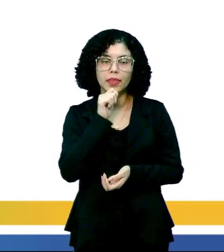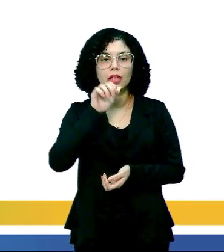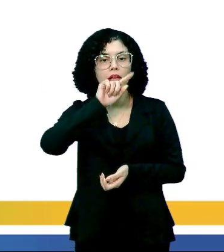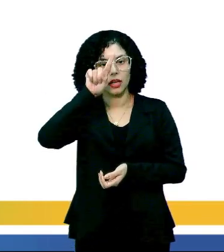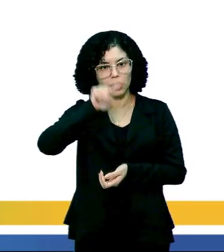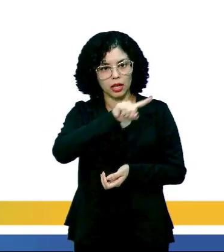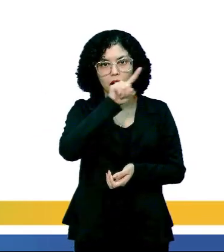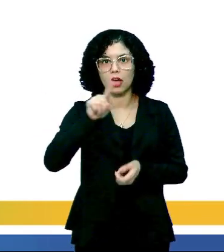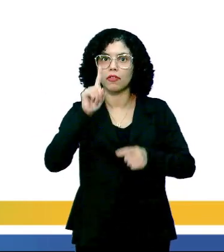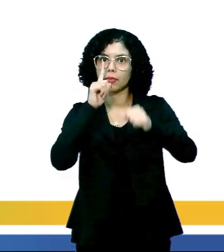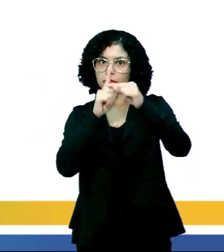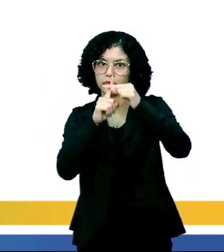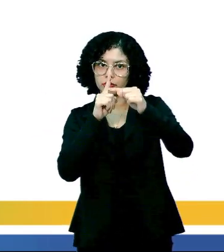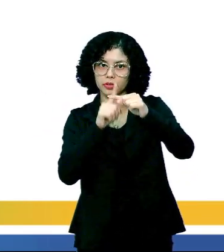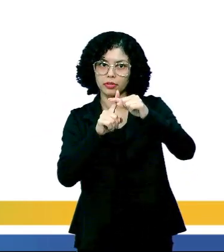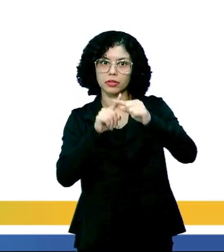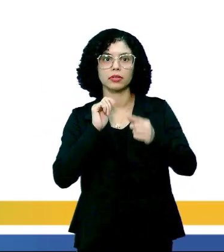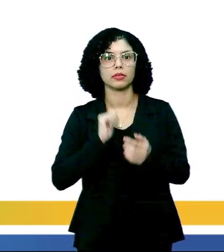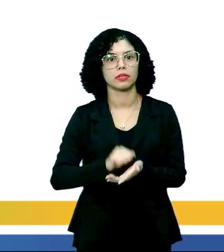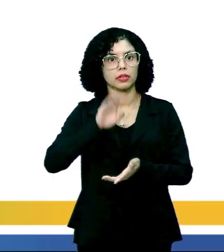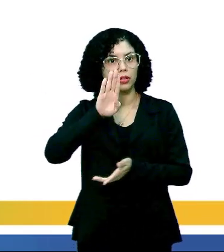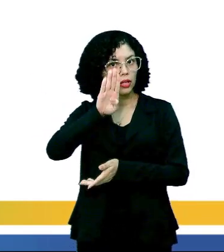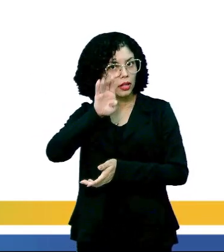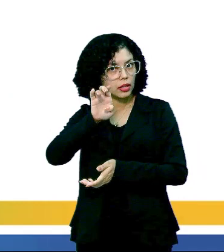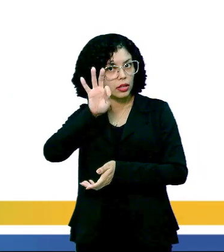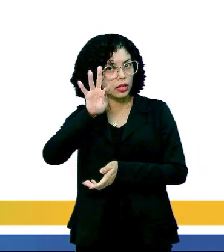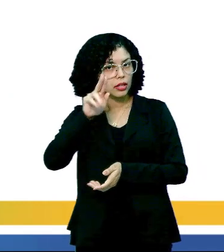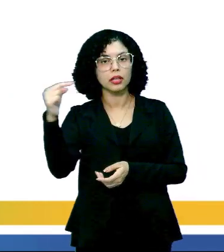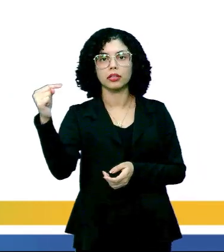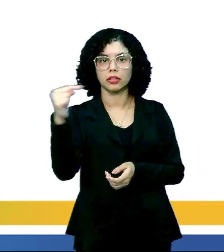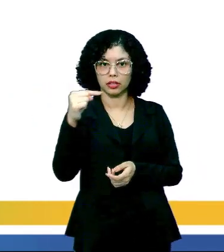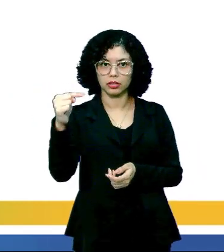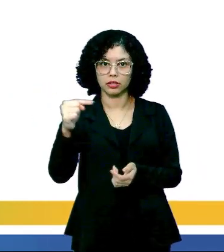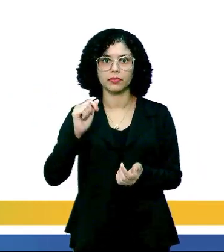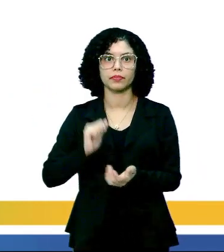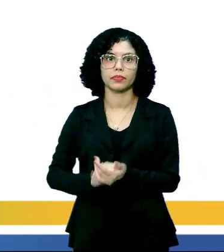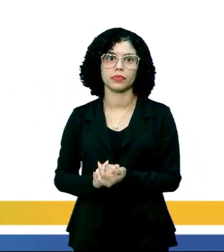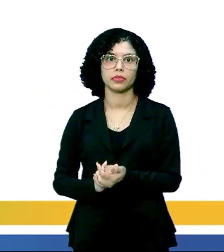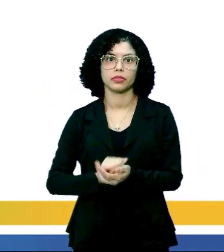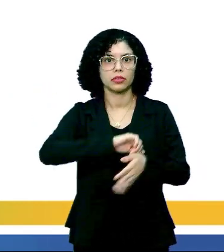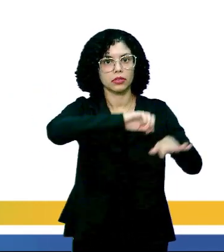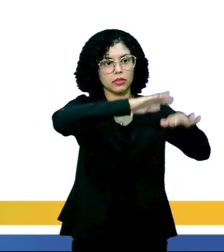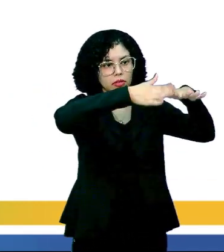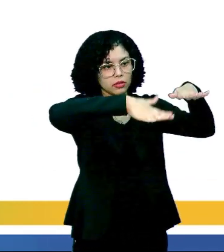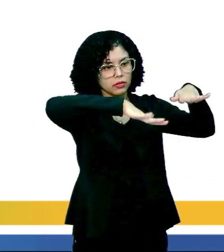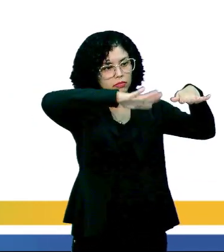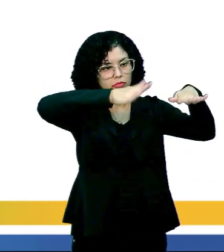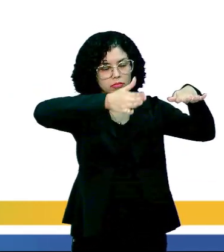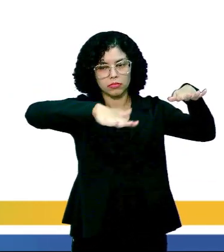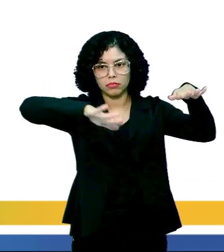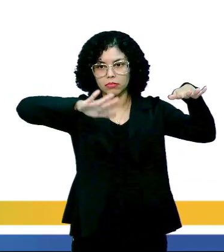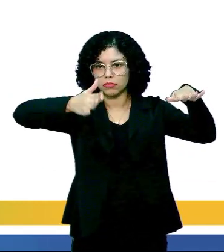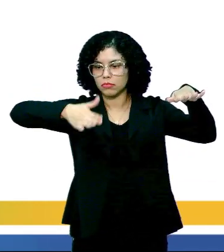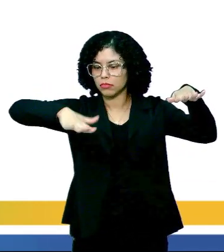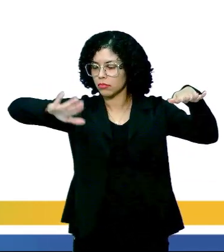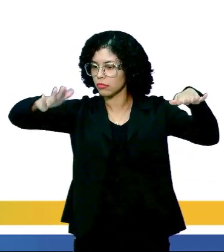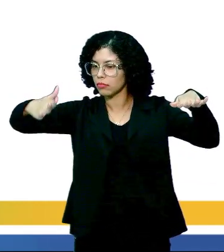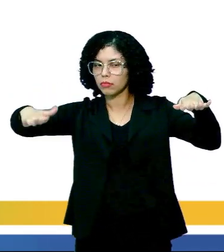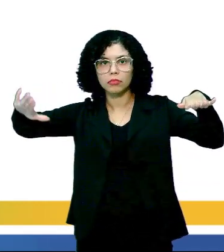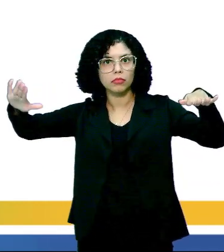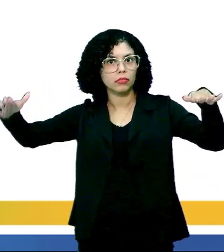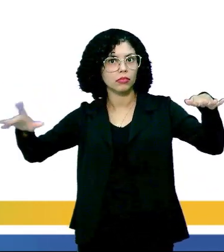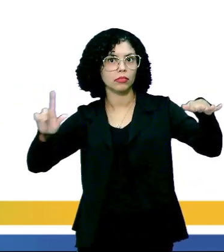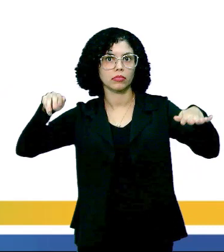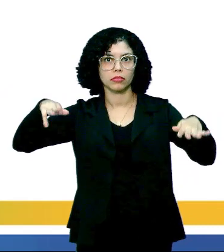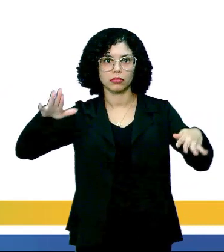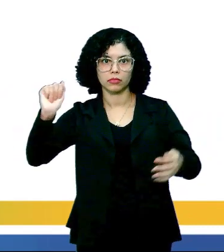que é positiva, eu tenho radiação beta, que é negativa, e eu tenho ondas eletromagnéticas gama, que